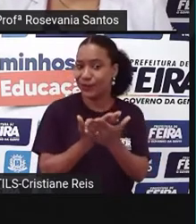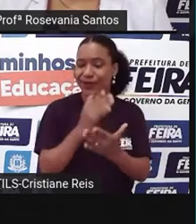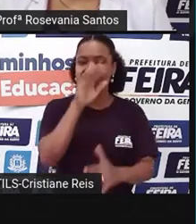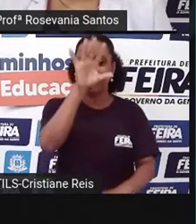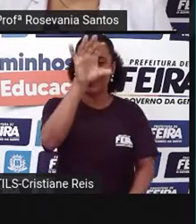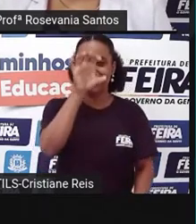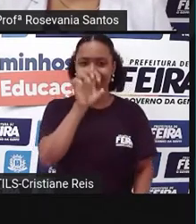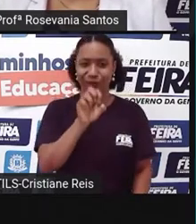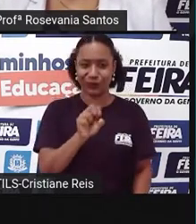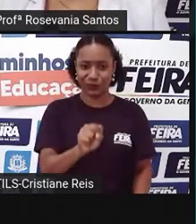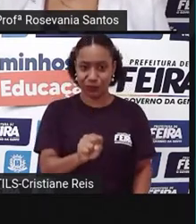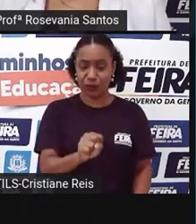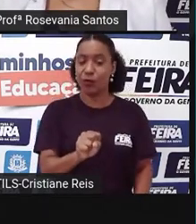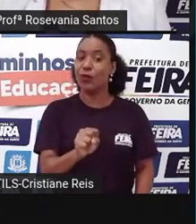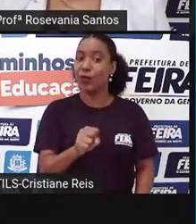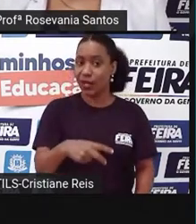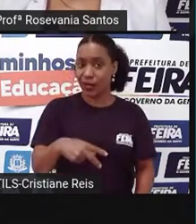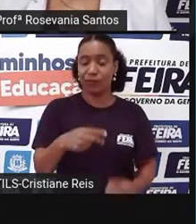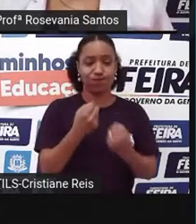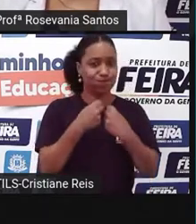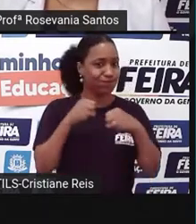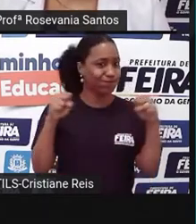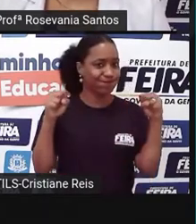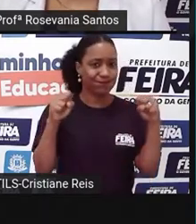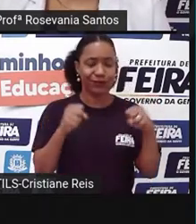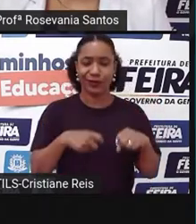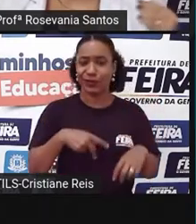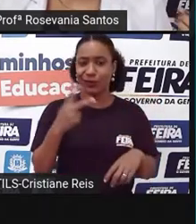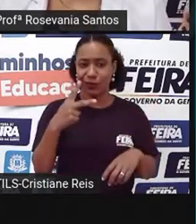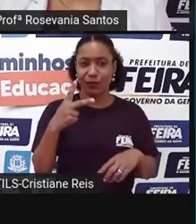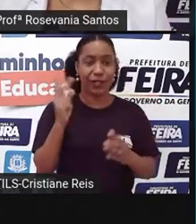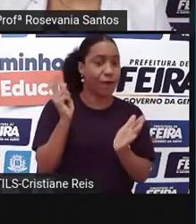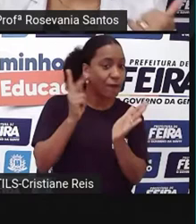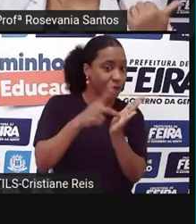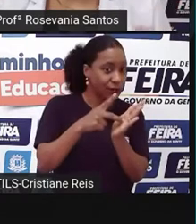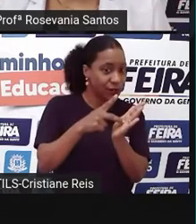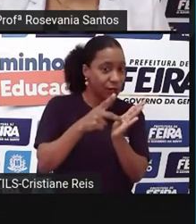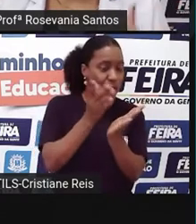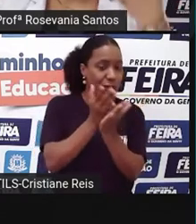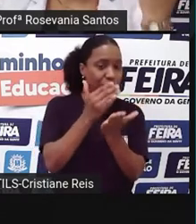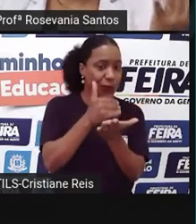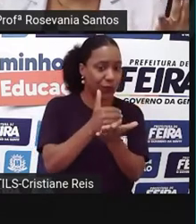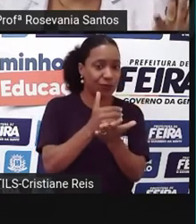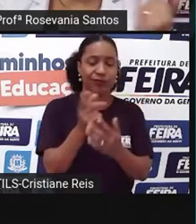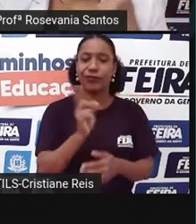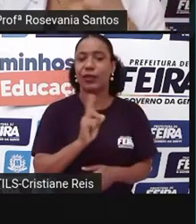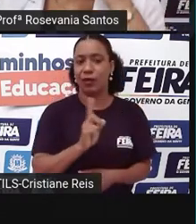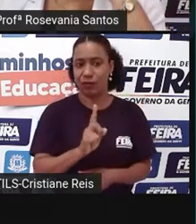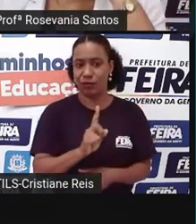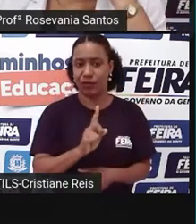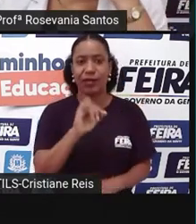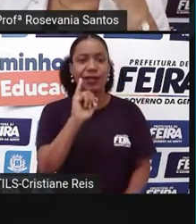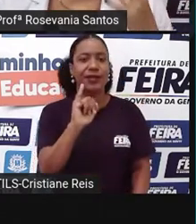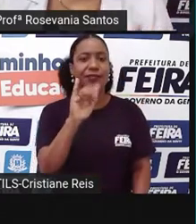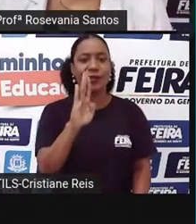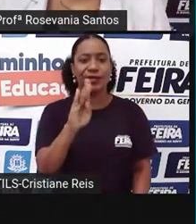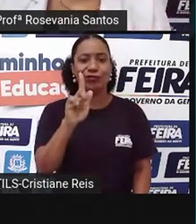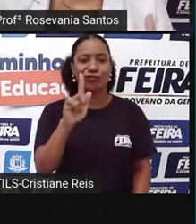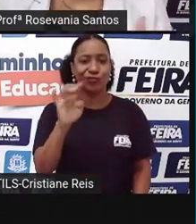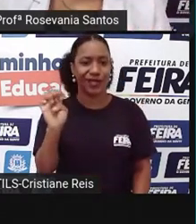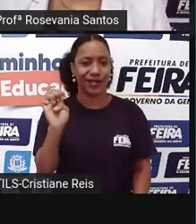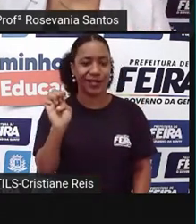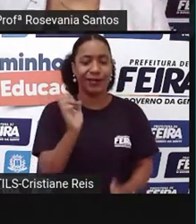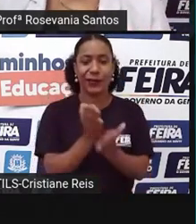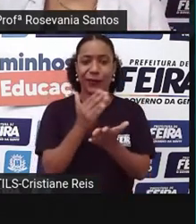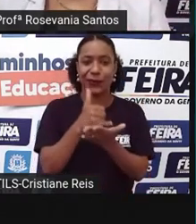que é a segunda, né, maior. Como eu falei, não é a região oficial, porque a oficial é do IBGE, aquelas cinco regiões que eu já venho repetindo